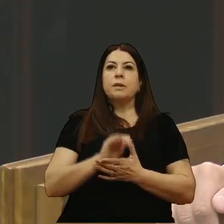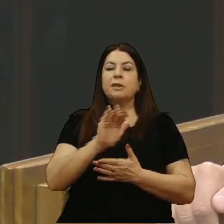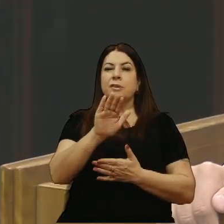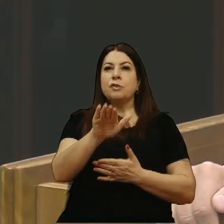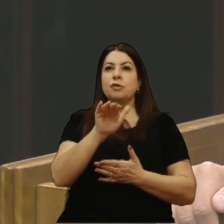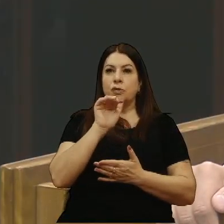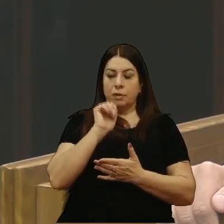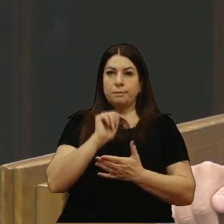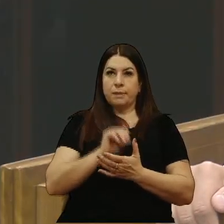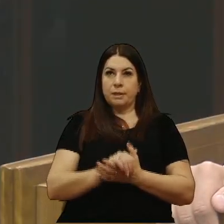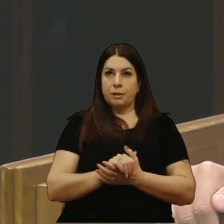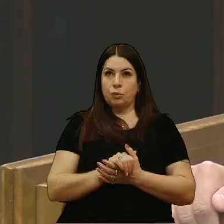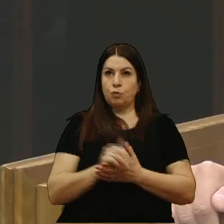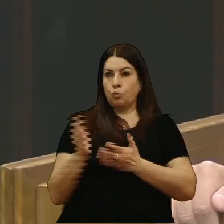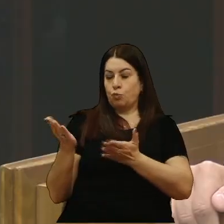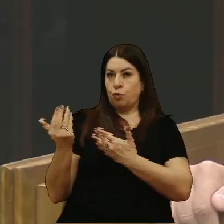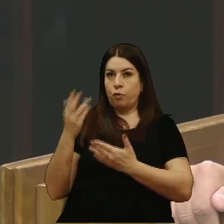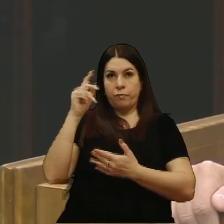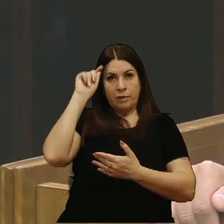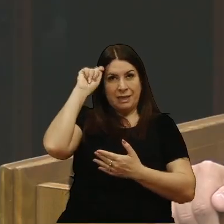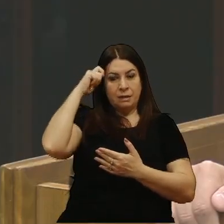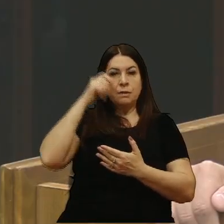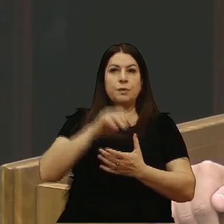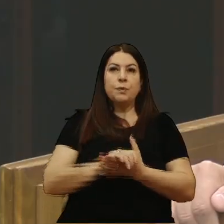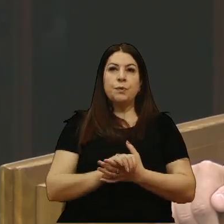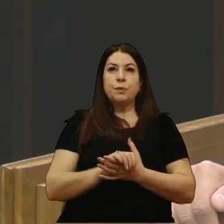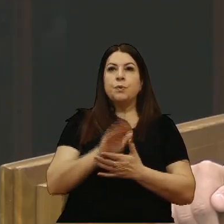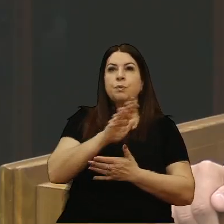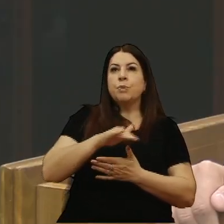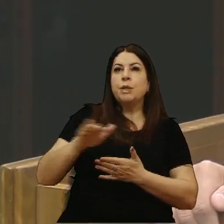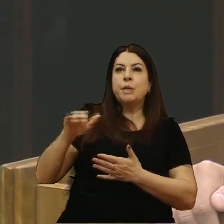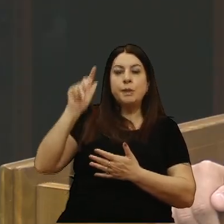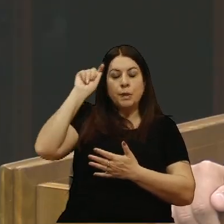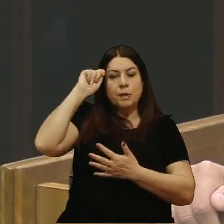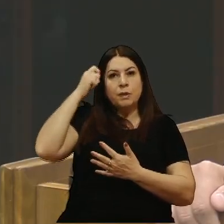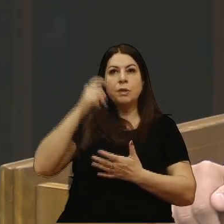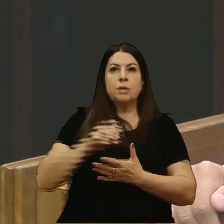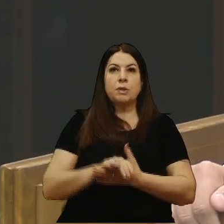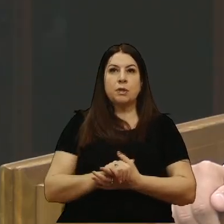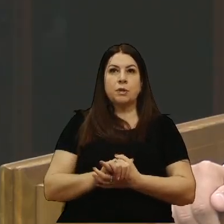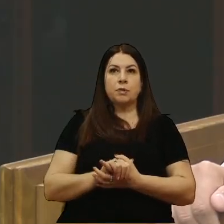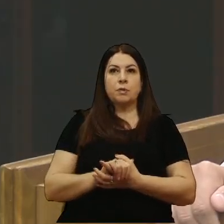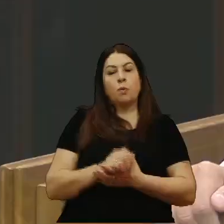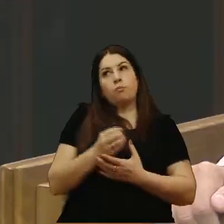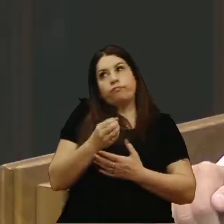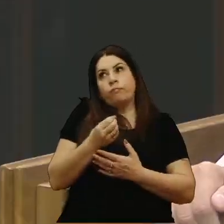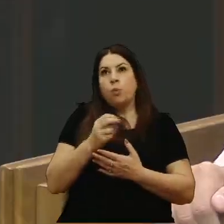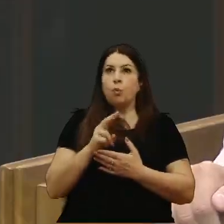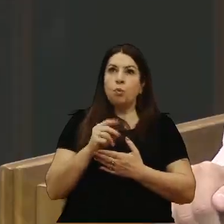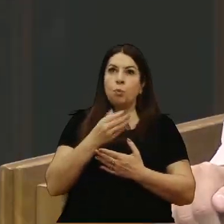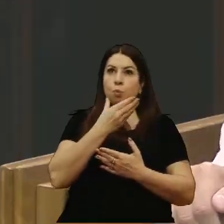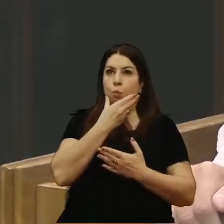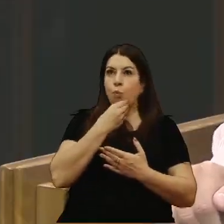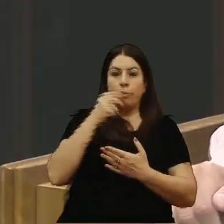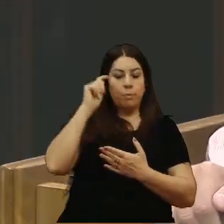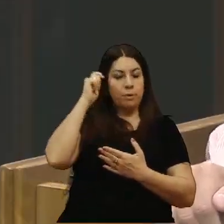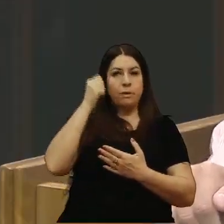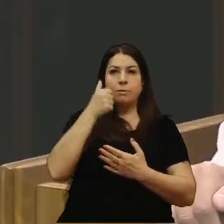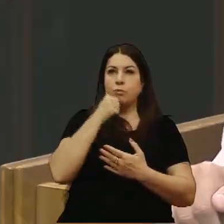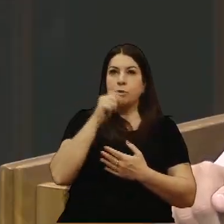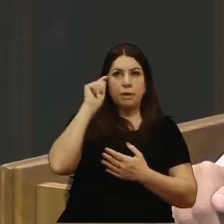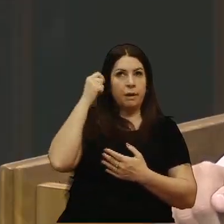Chamar um jovem negro, uma criança negra, ou um homem negro, uma mulher